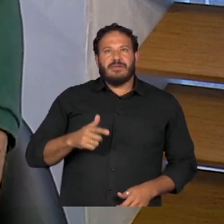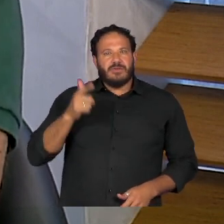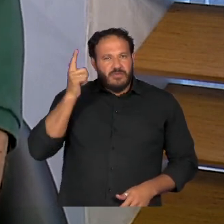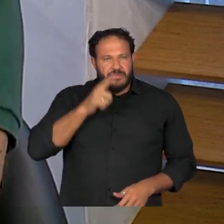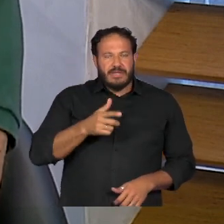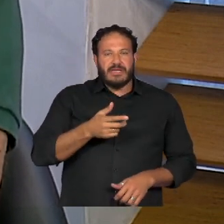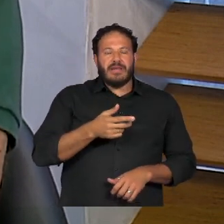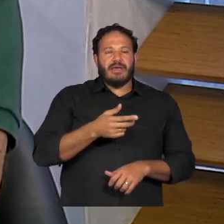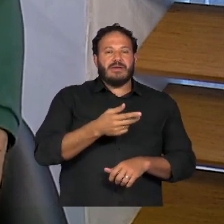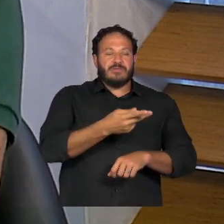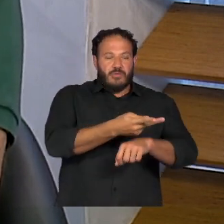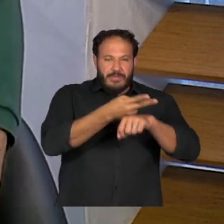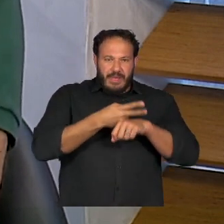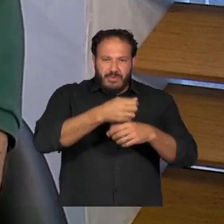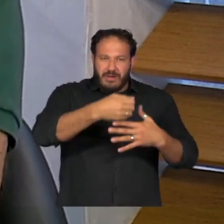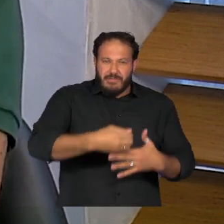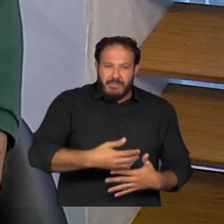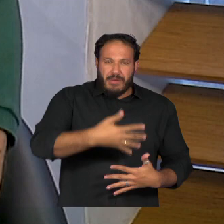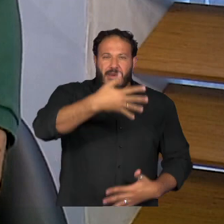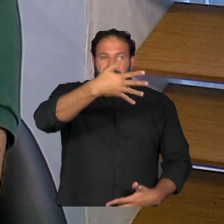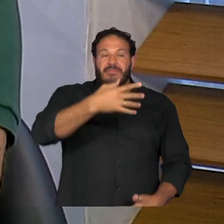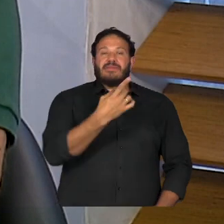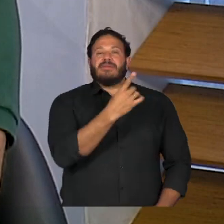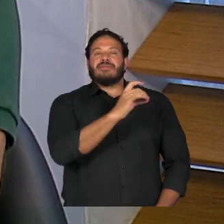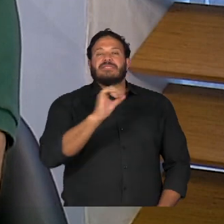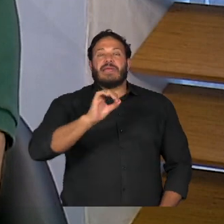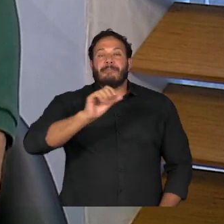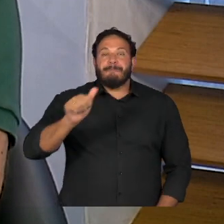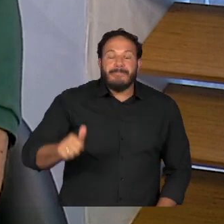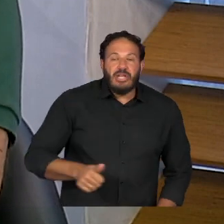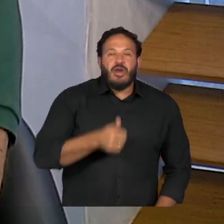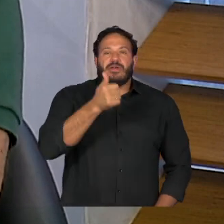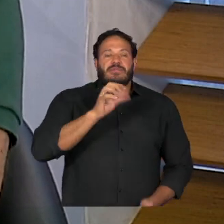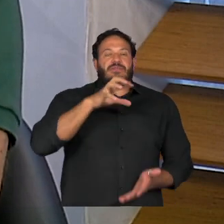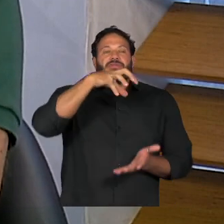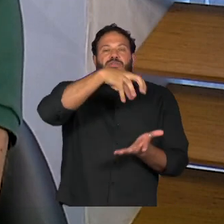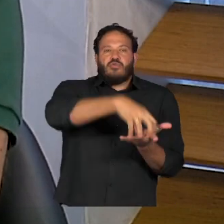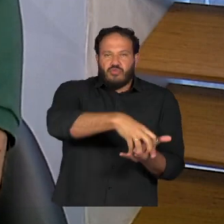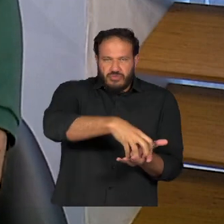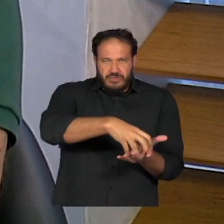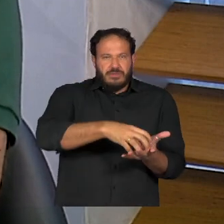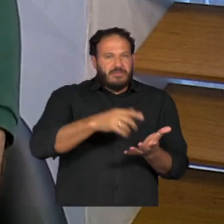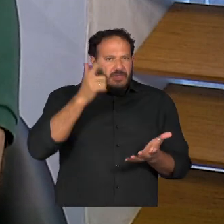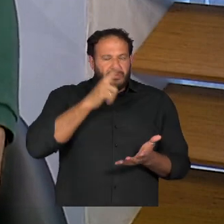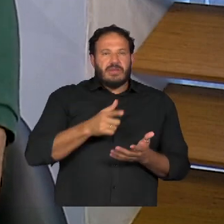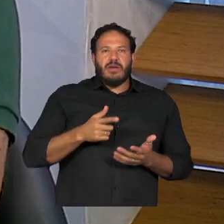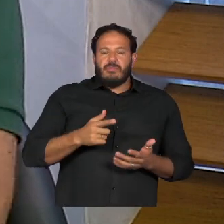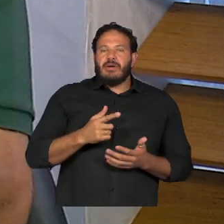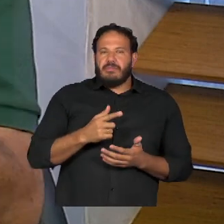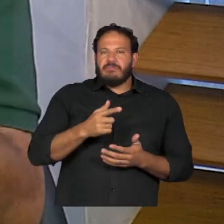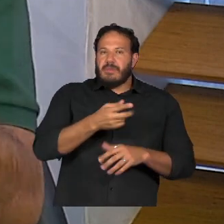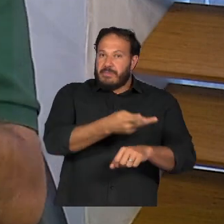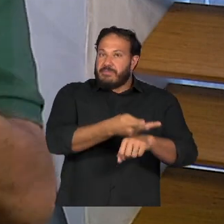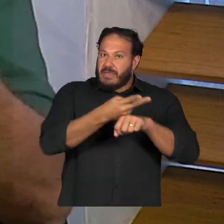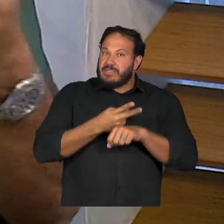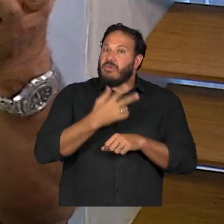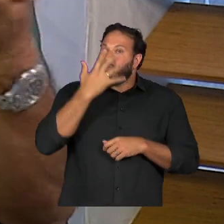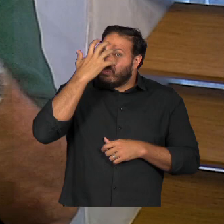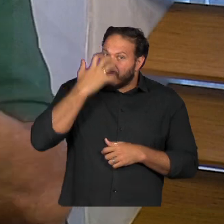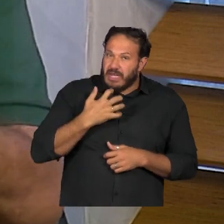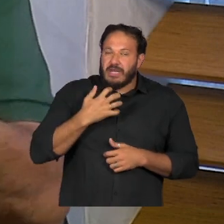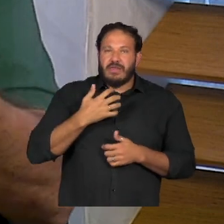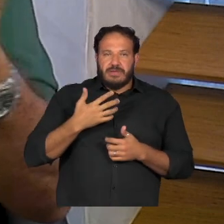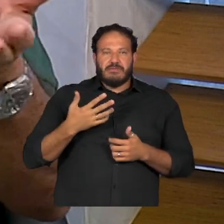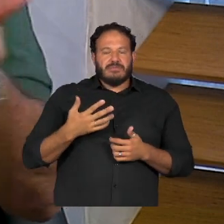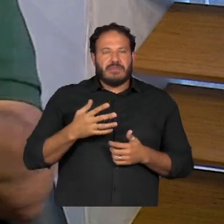das 100 melhores entidades para se doar que é uma premiação muito séria e que reconhece